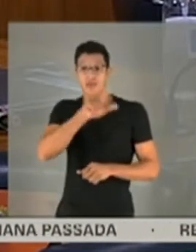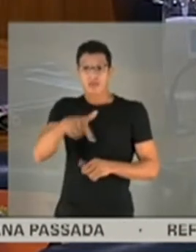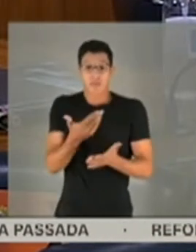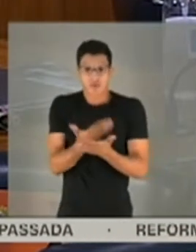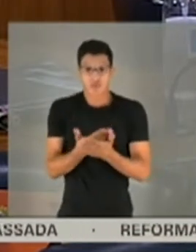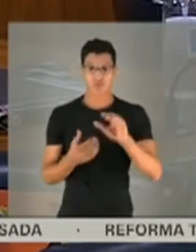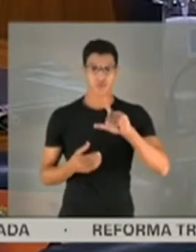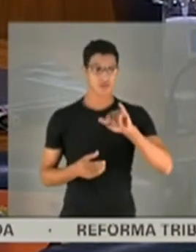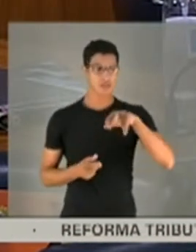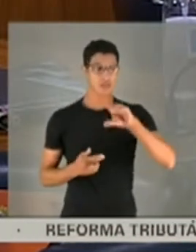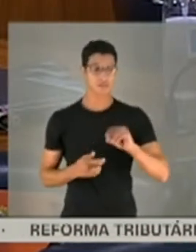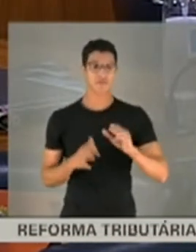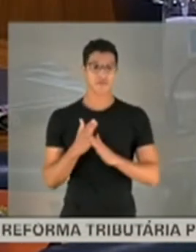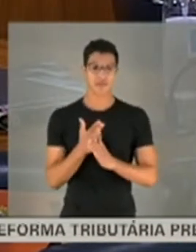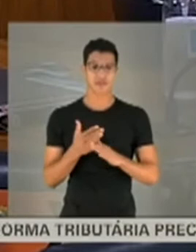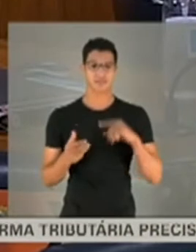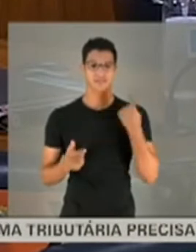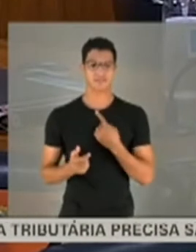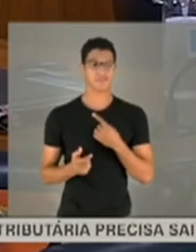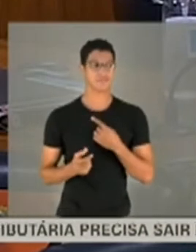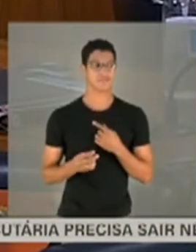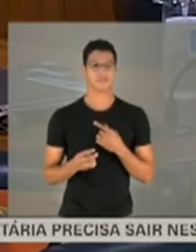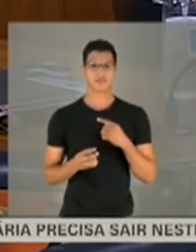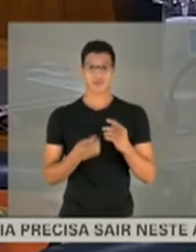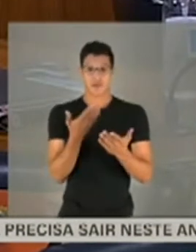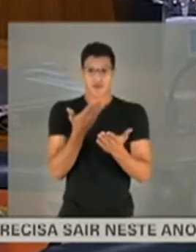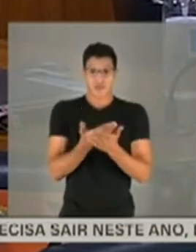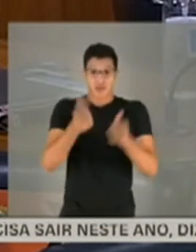estudos clínicos. A senhora sabe quantas fases são do estudo